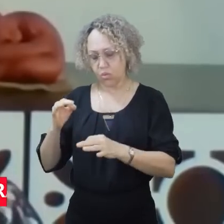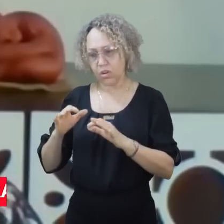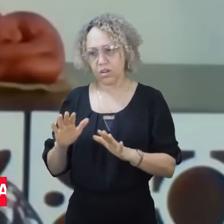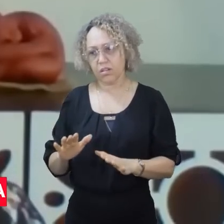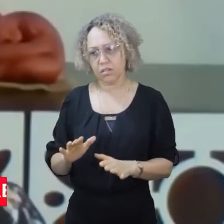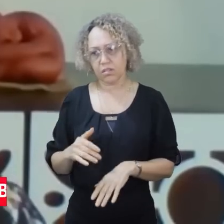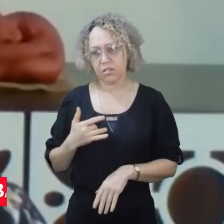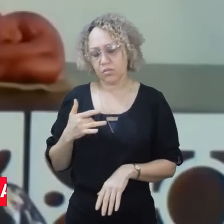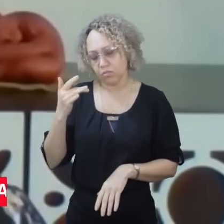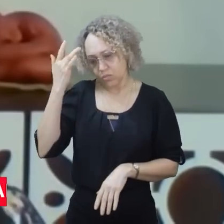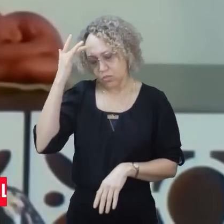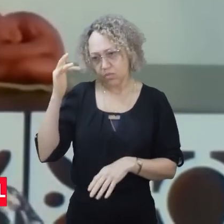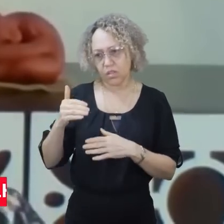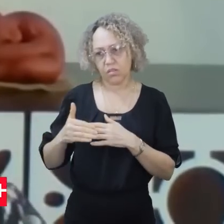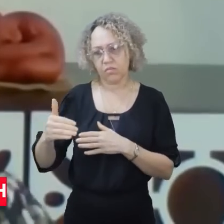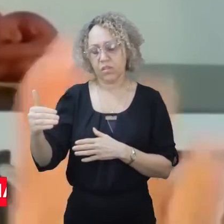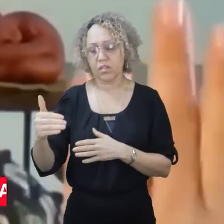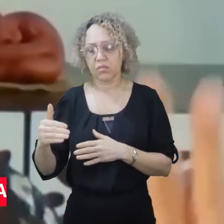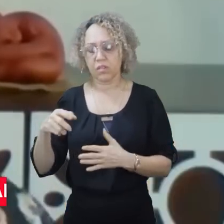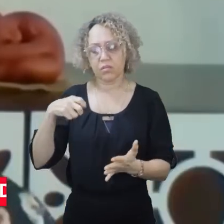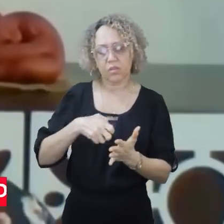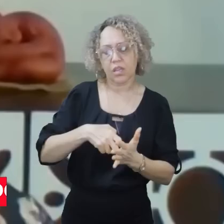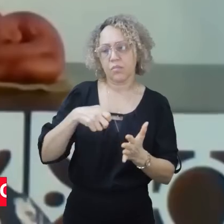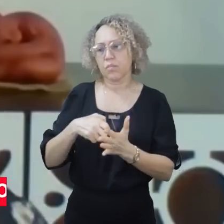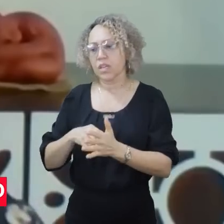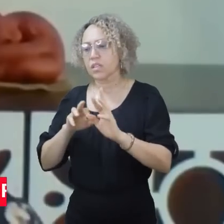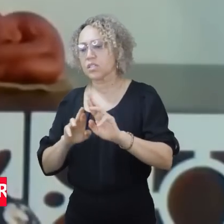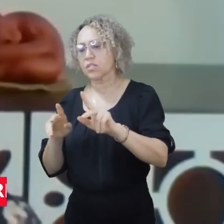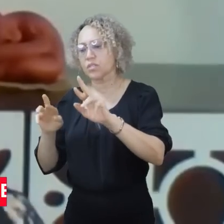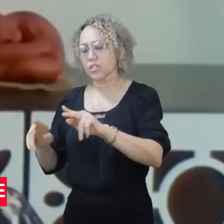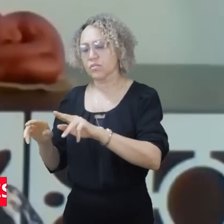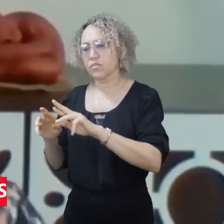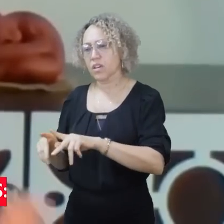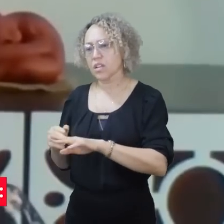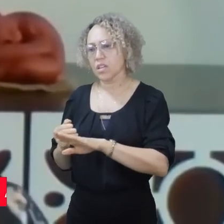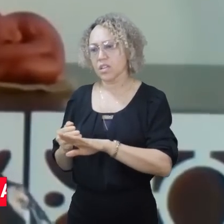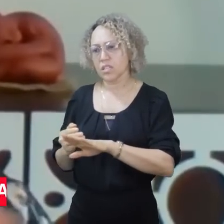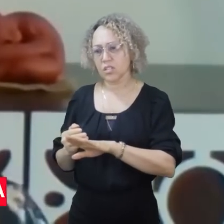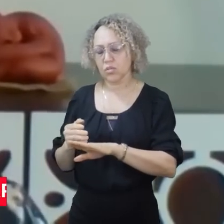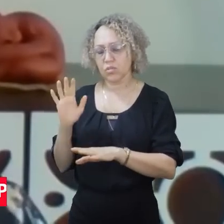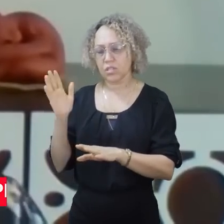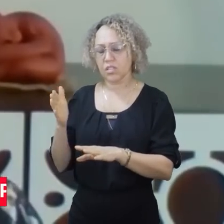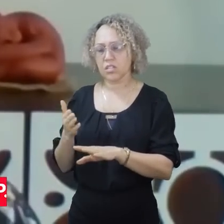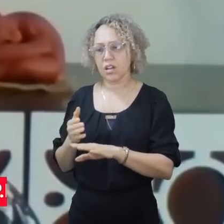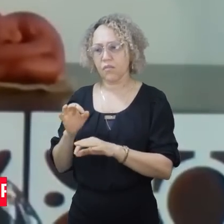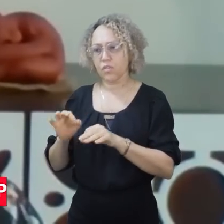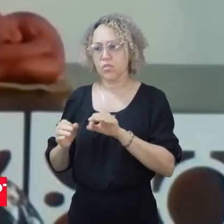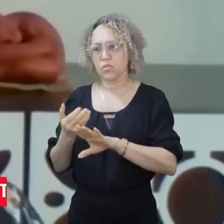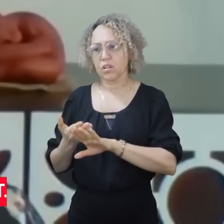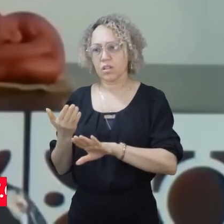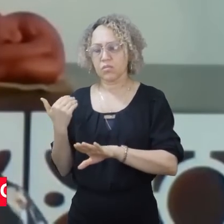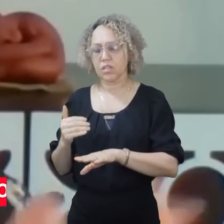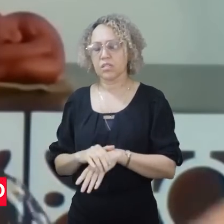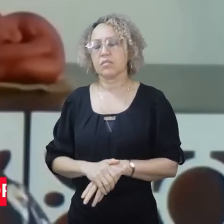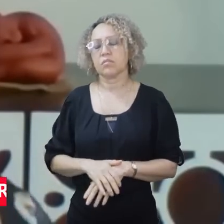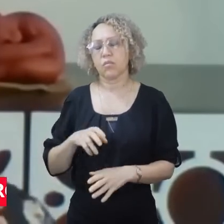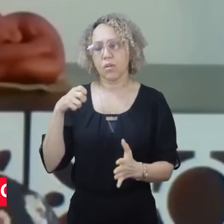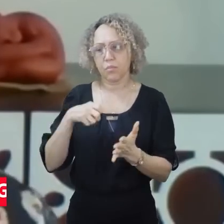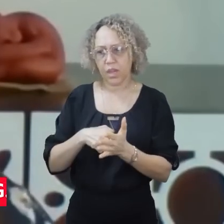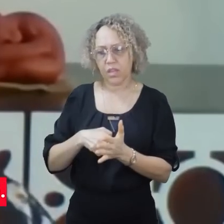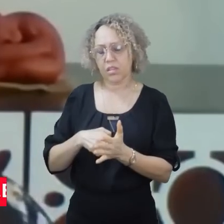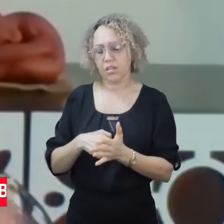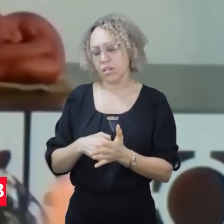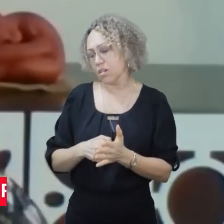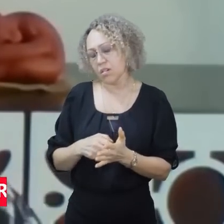tenham penas muito diferentes dos que já foram julgados. Então, essas penas variam realmente de uma pena